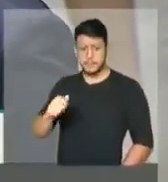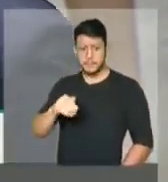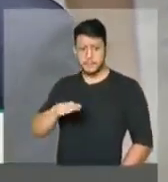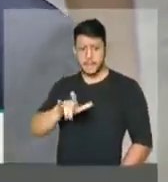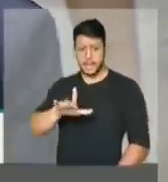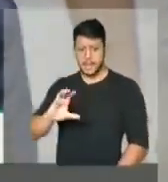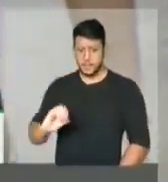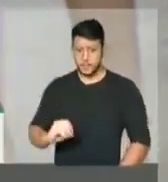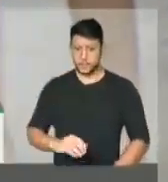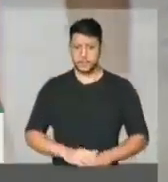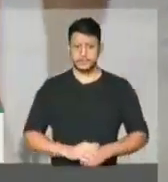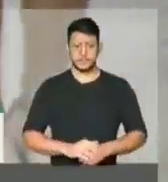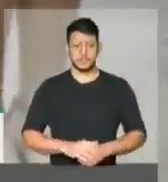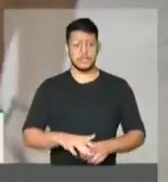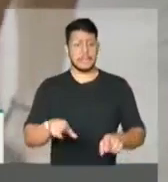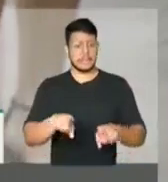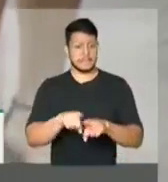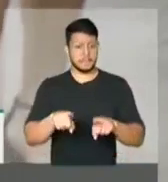aqui, Julian.